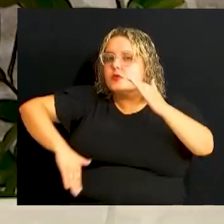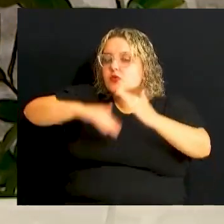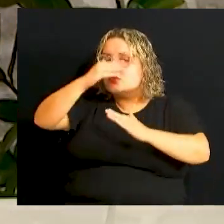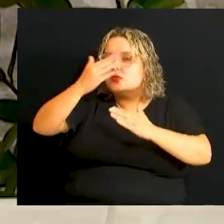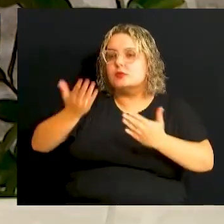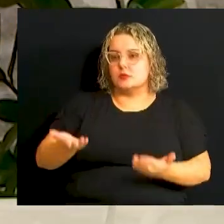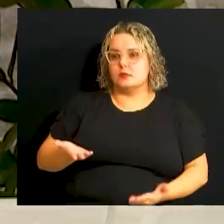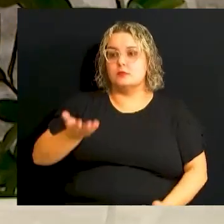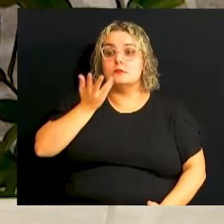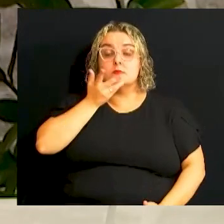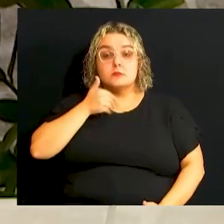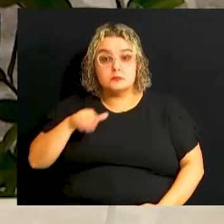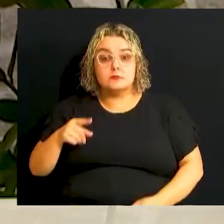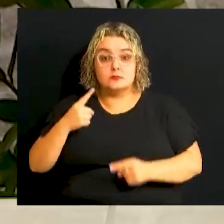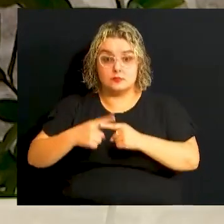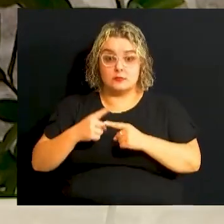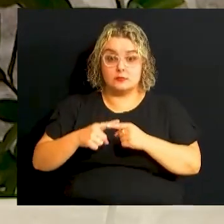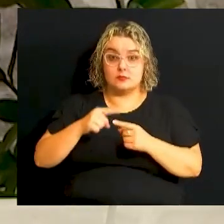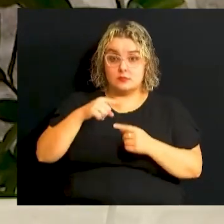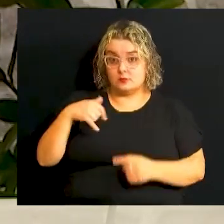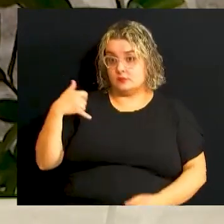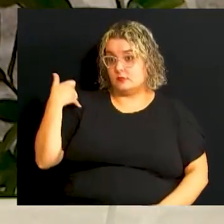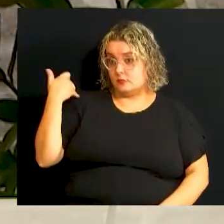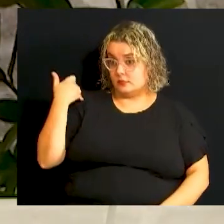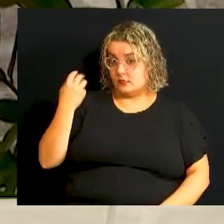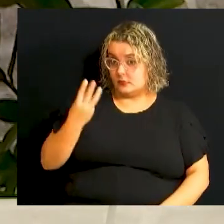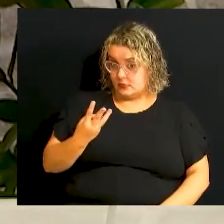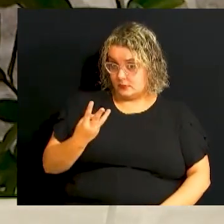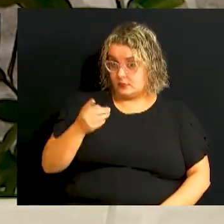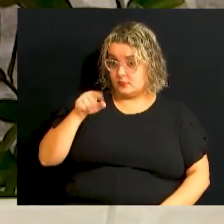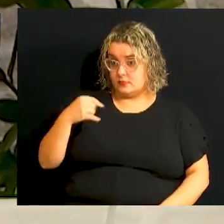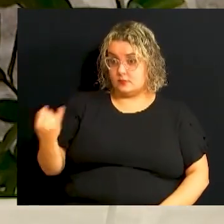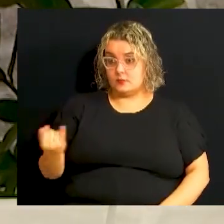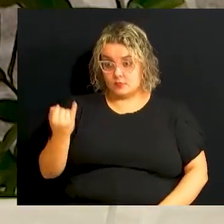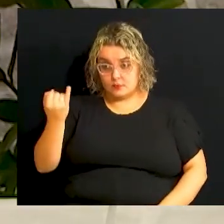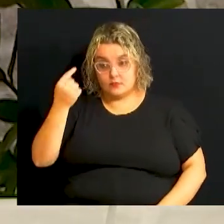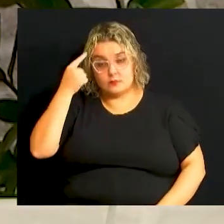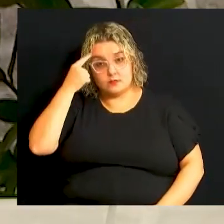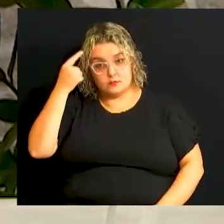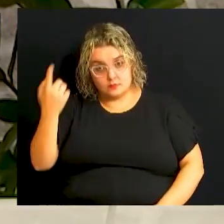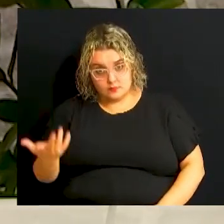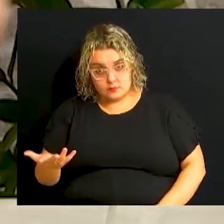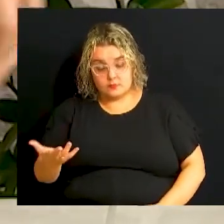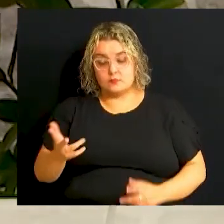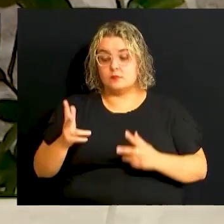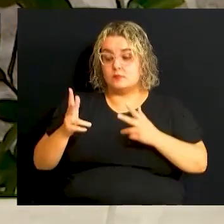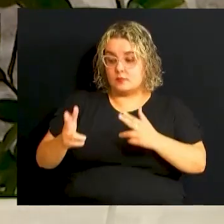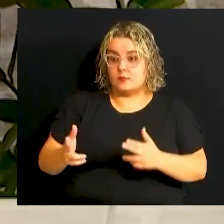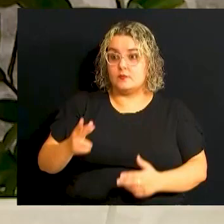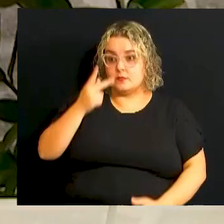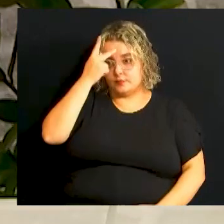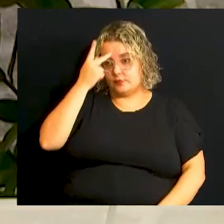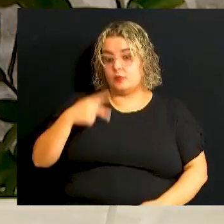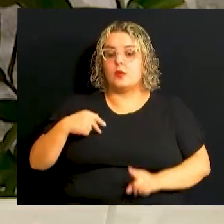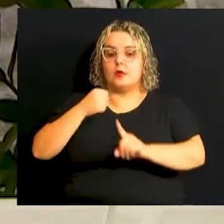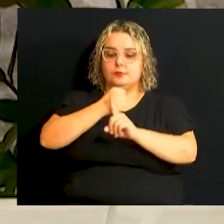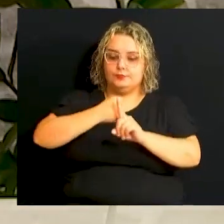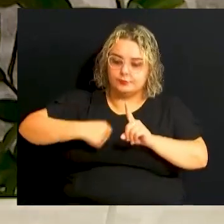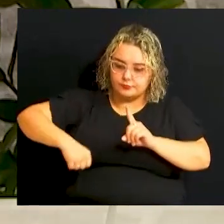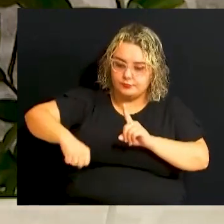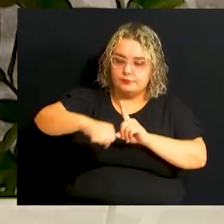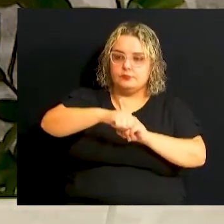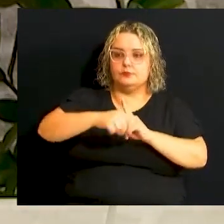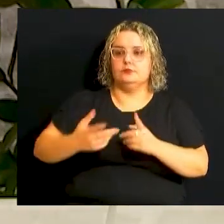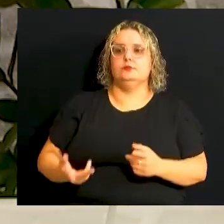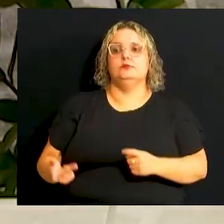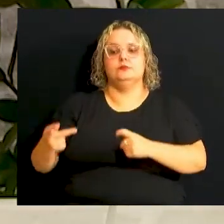um limite para essa criança. Por quê? 3 anos de idade é fundamental pensarmos que, assim como a própria Sociedade